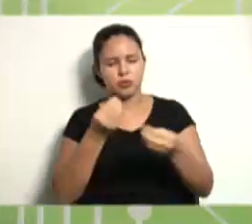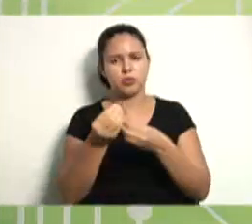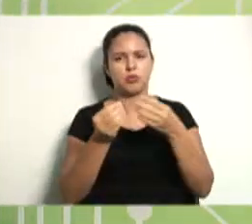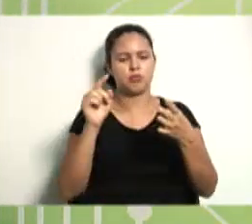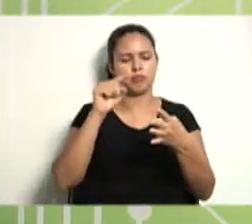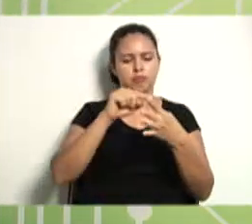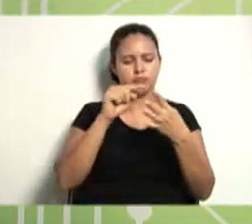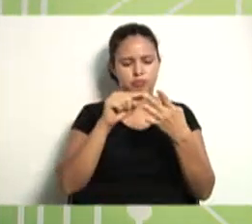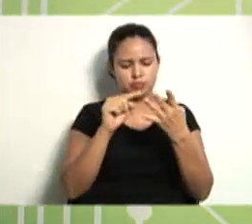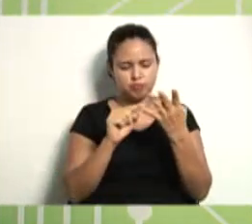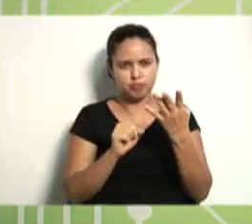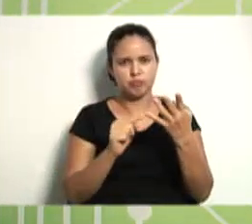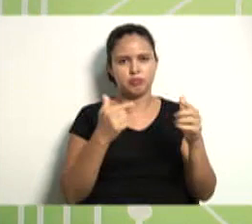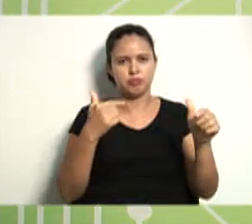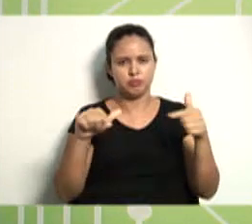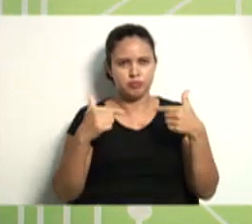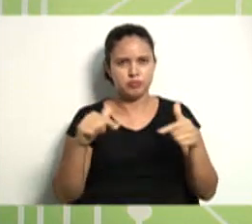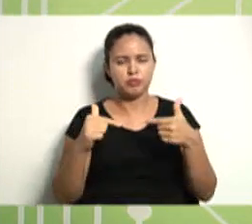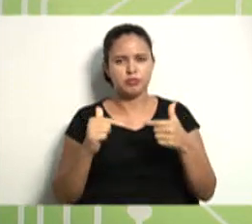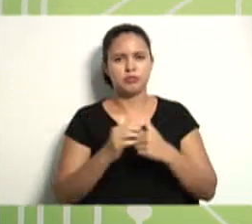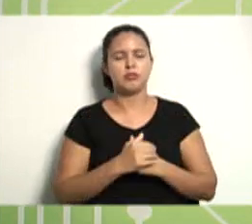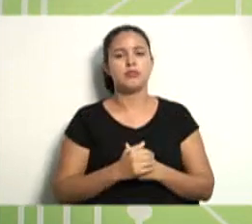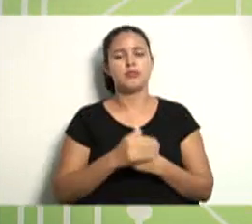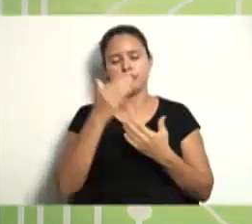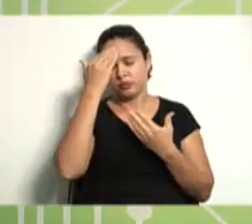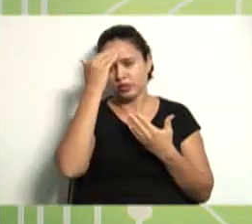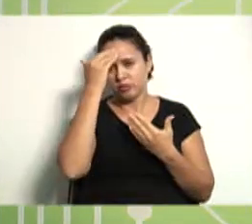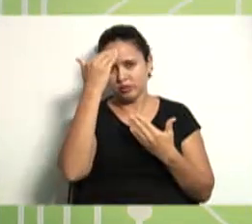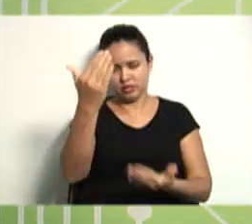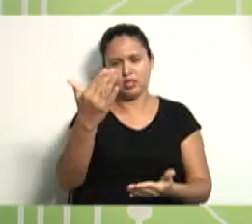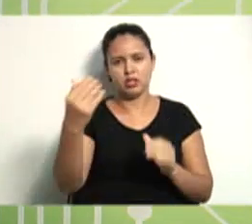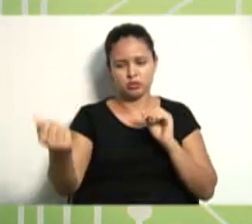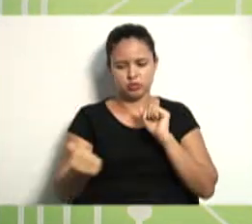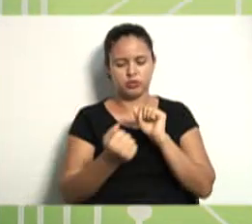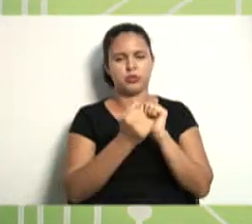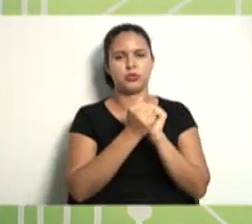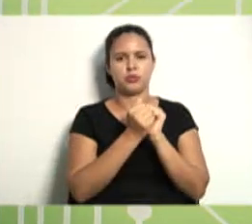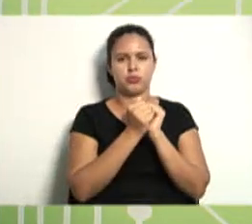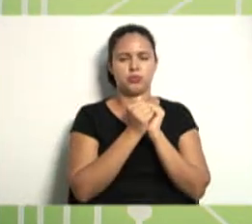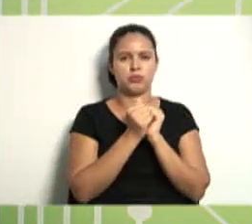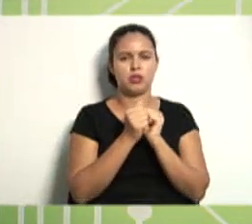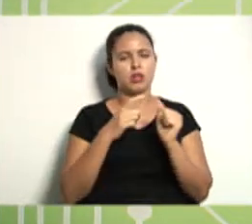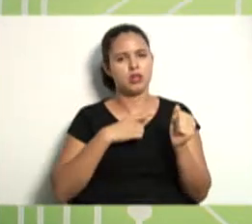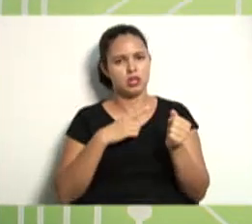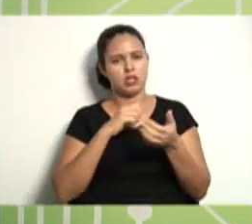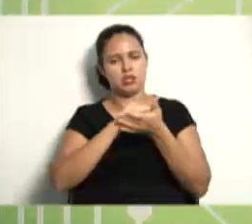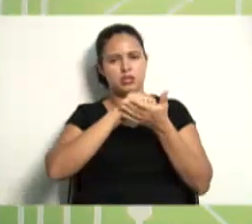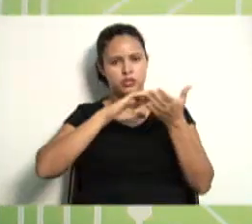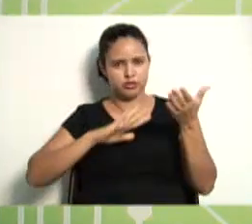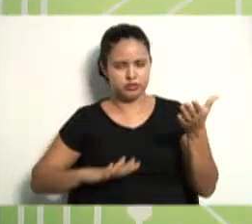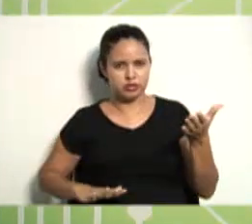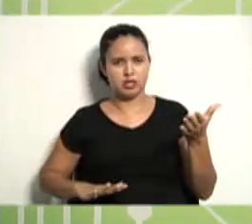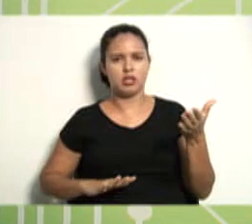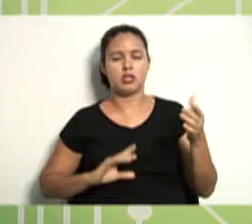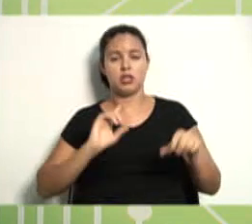do trabalho nas próximas aulas. Muito obrigado por estarem até aqui. Tem atividade para vocês, nós vamos voltar daqui a